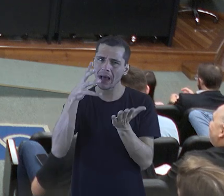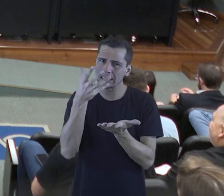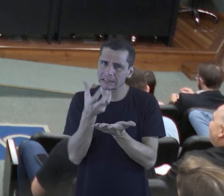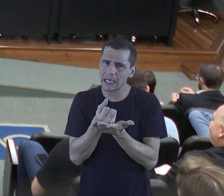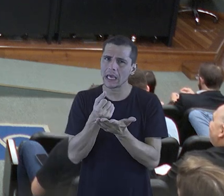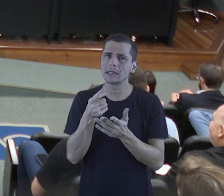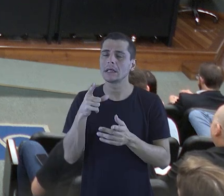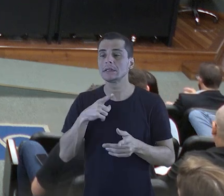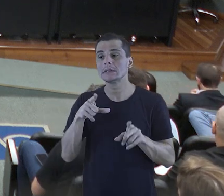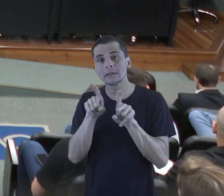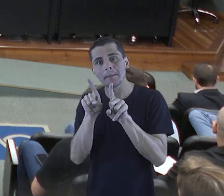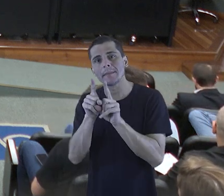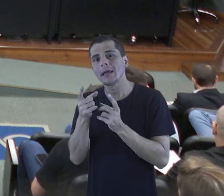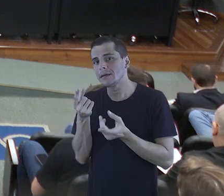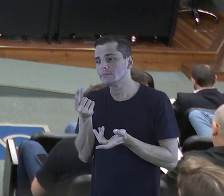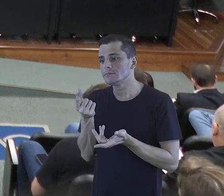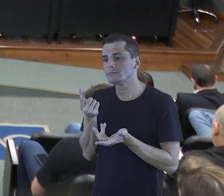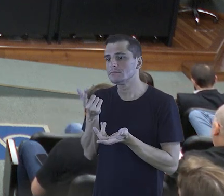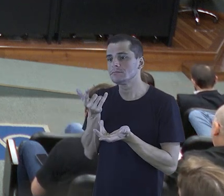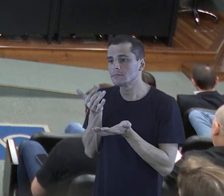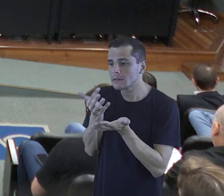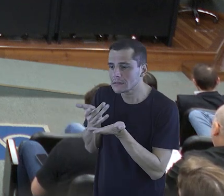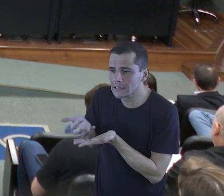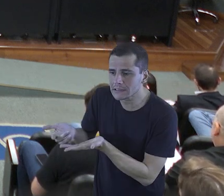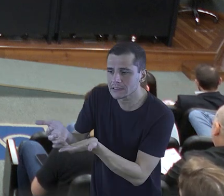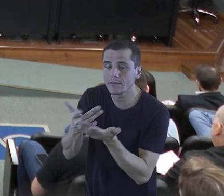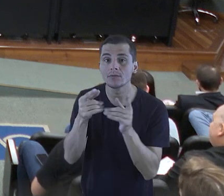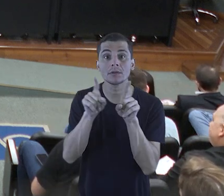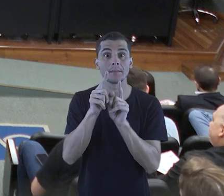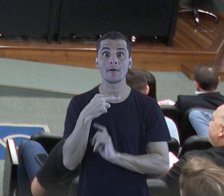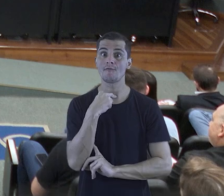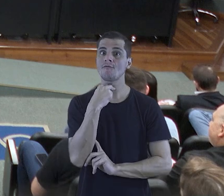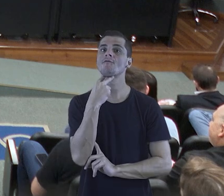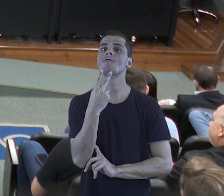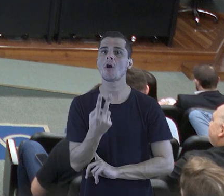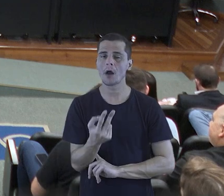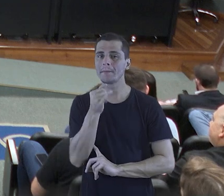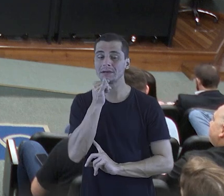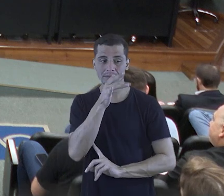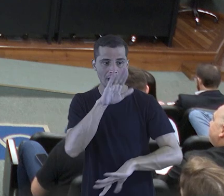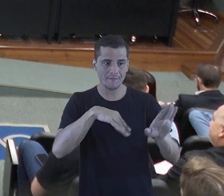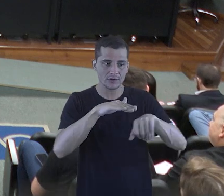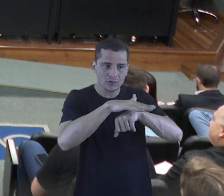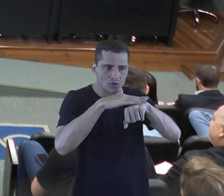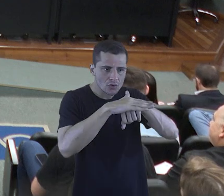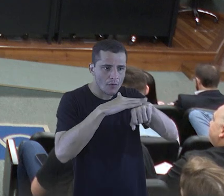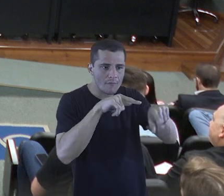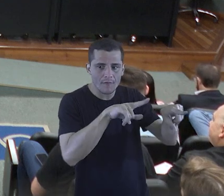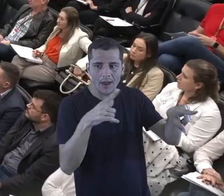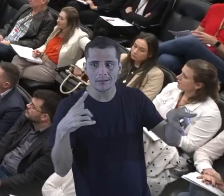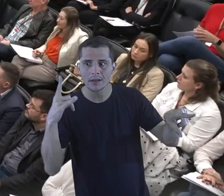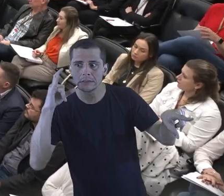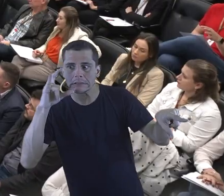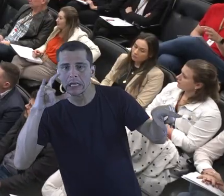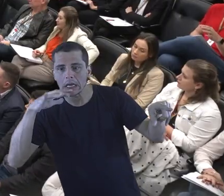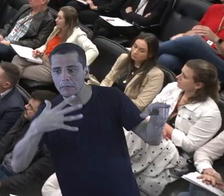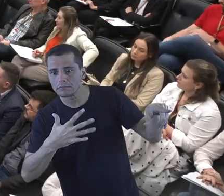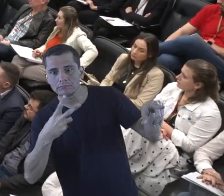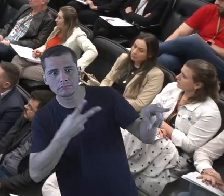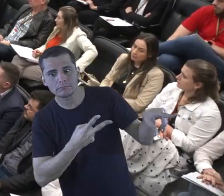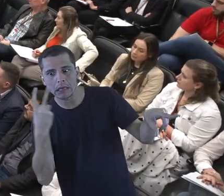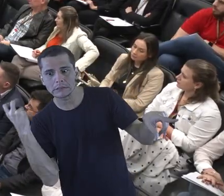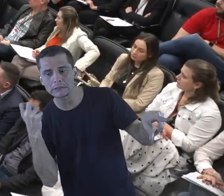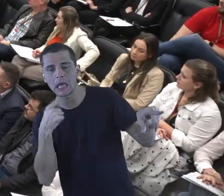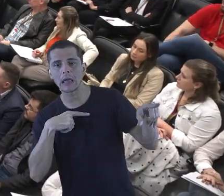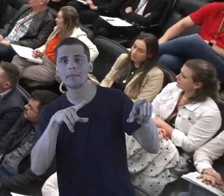lê. Você aceita. E ali você tem... Ah, mas essa é uma coleta de dado sensível. Porque a tua voz